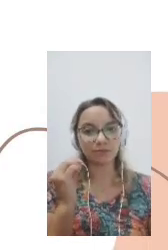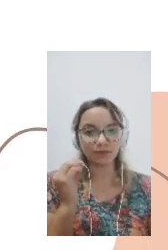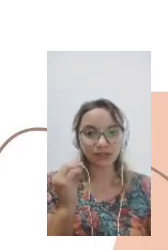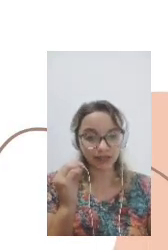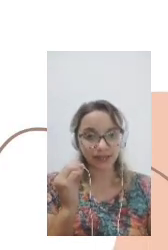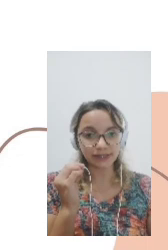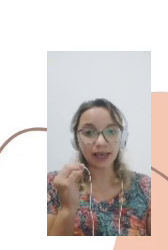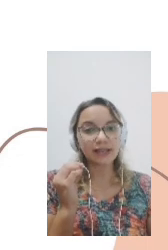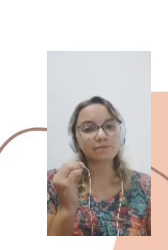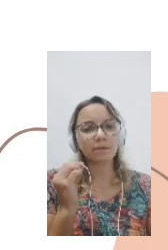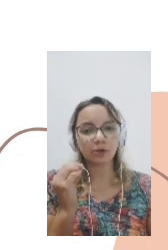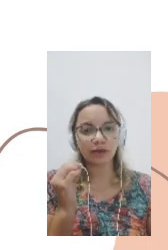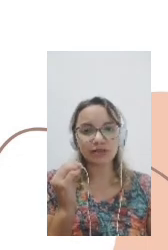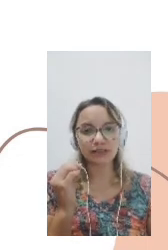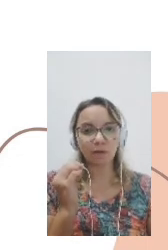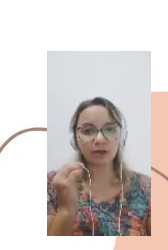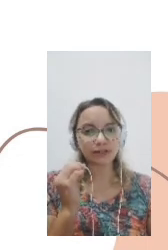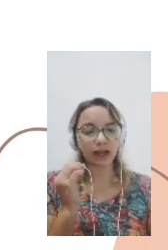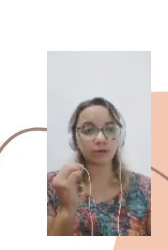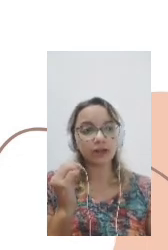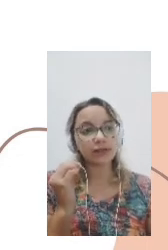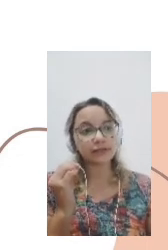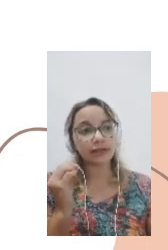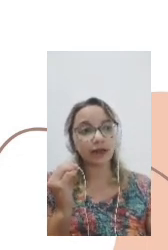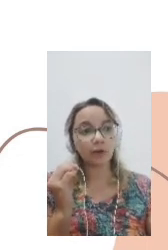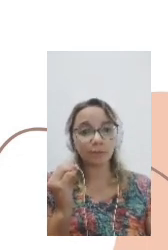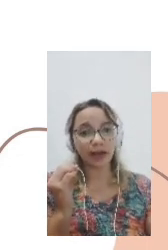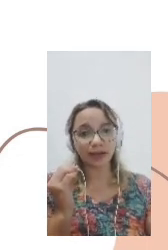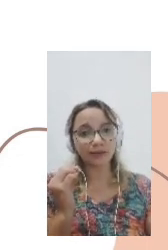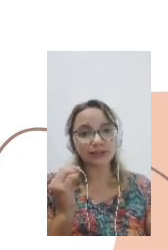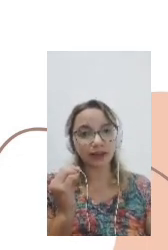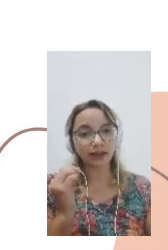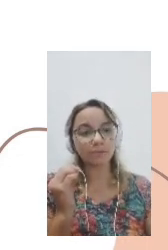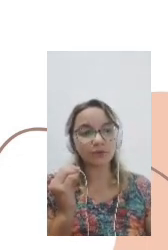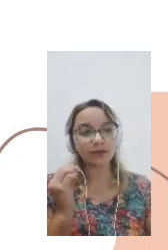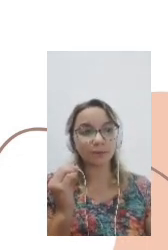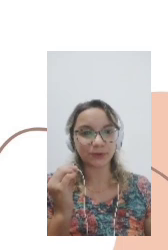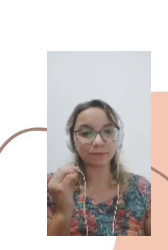UFBA 2023. Espero muito que vocês tenham gostado. Siga o MIAC no